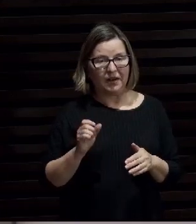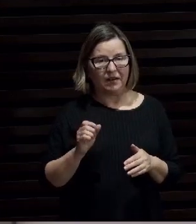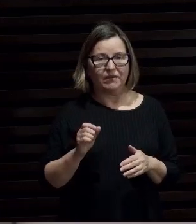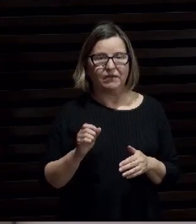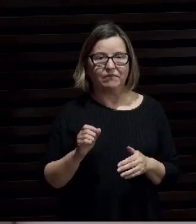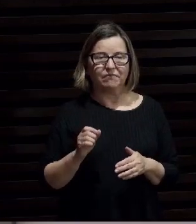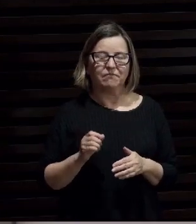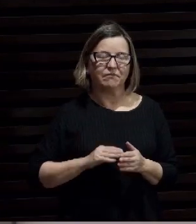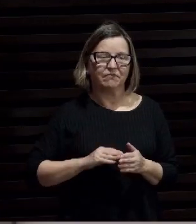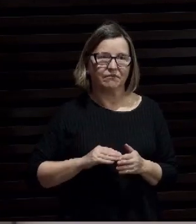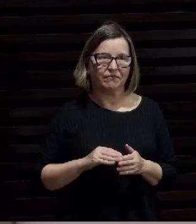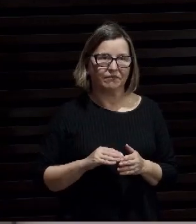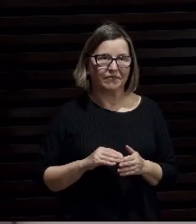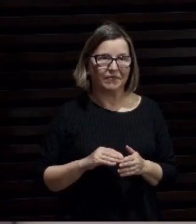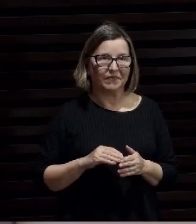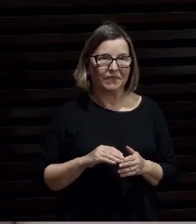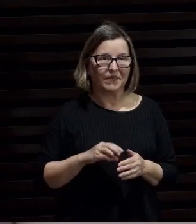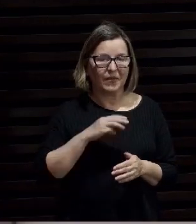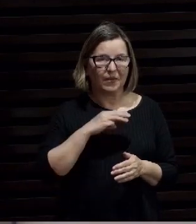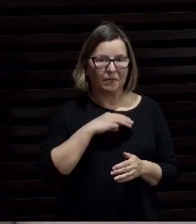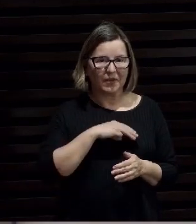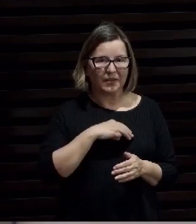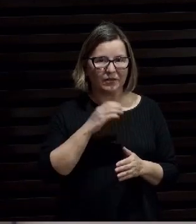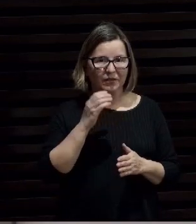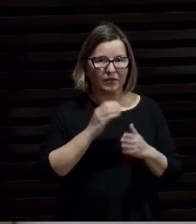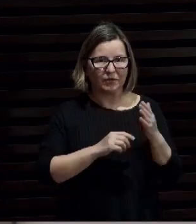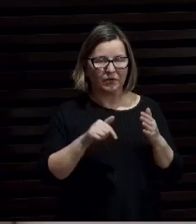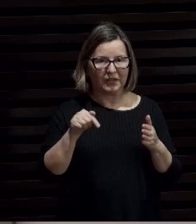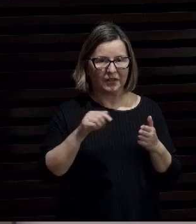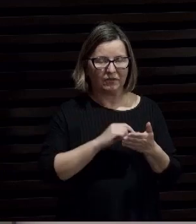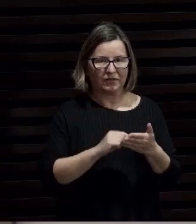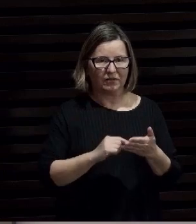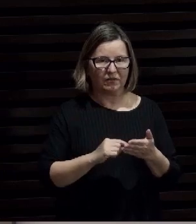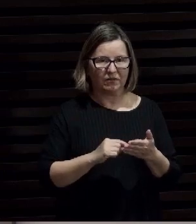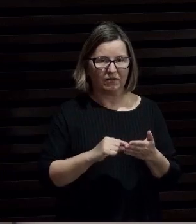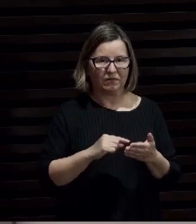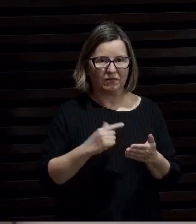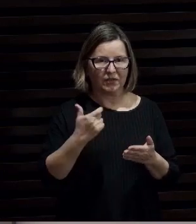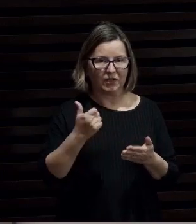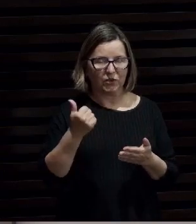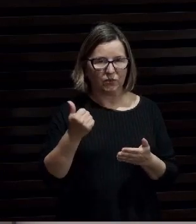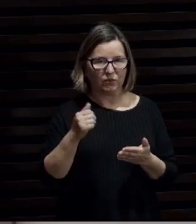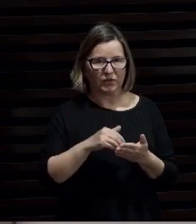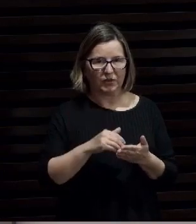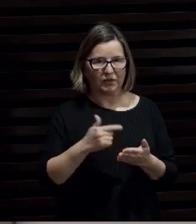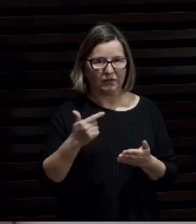proferiu. Mateus capítulo 7, versículos 21 a 23.